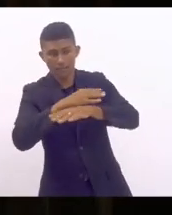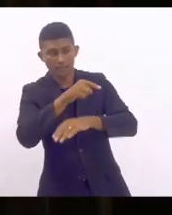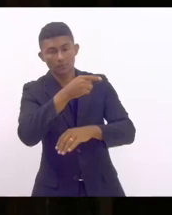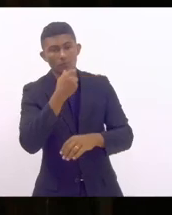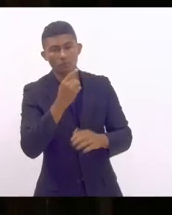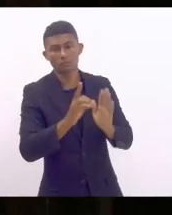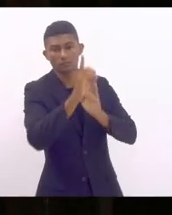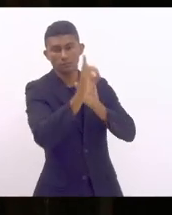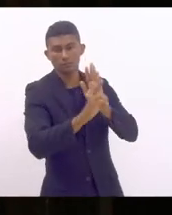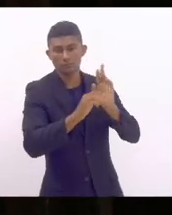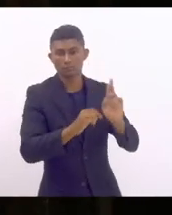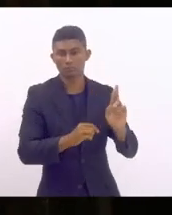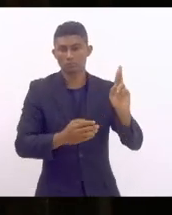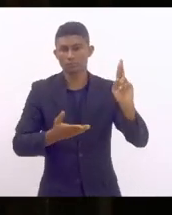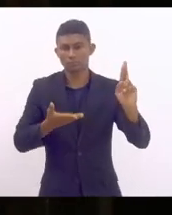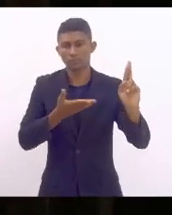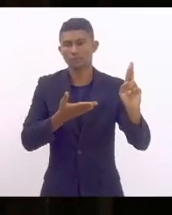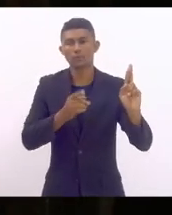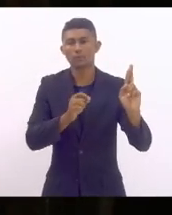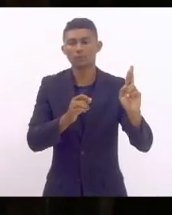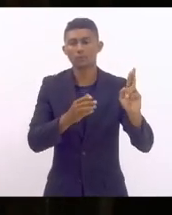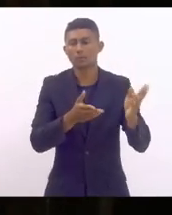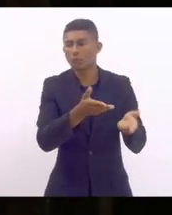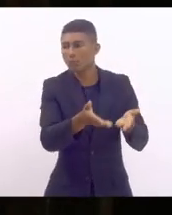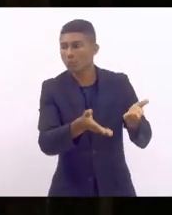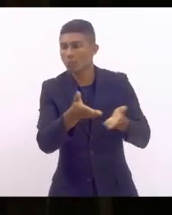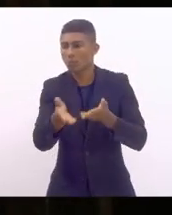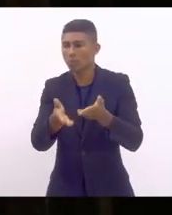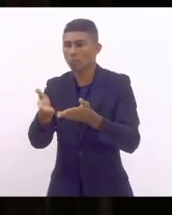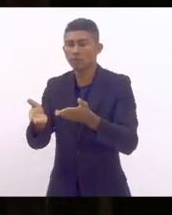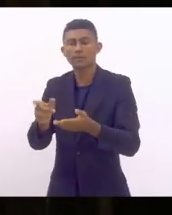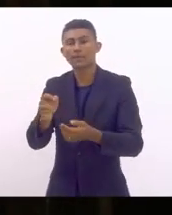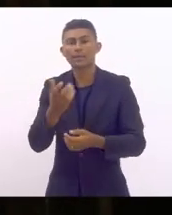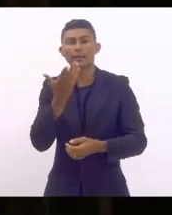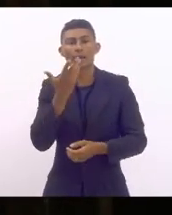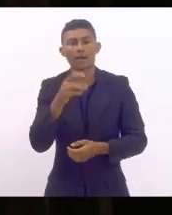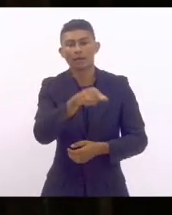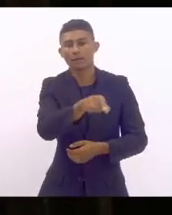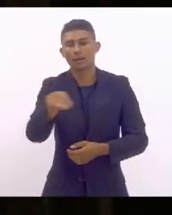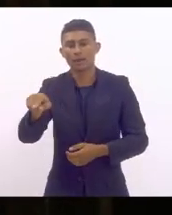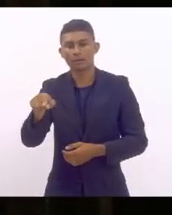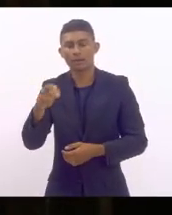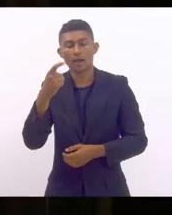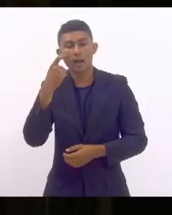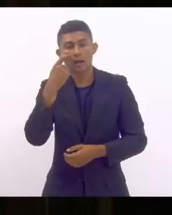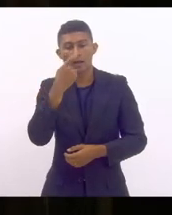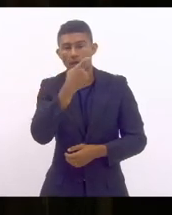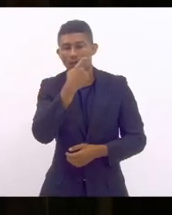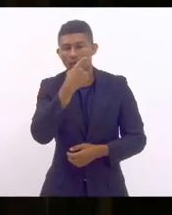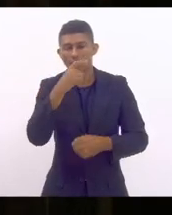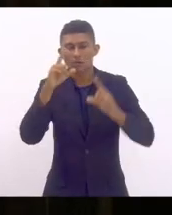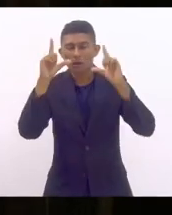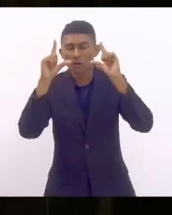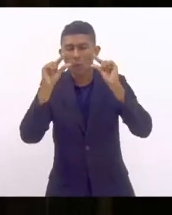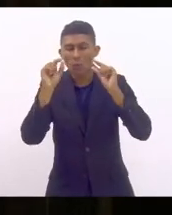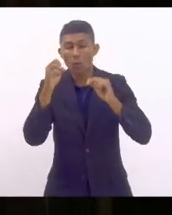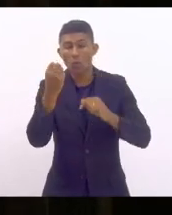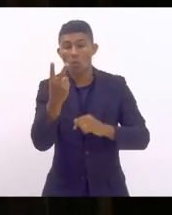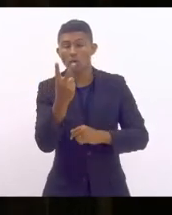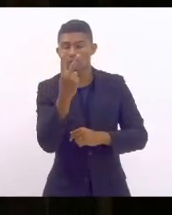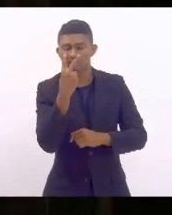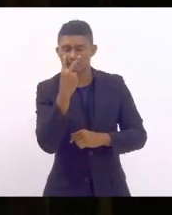é especialmente das crianças de baixa visão ou Acho que são cegas